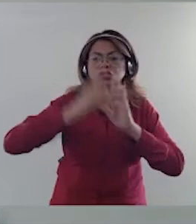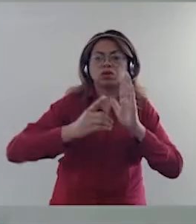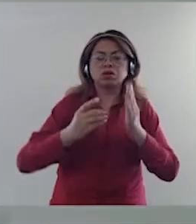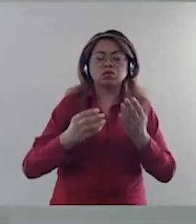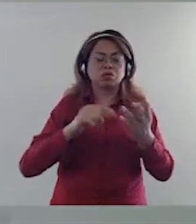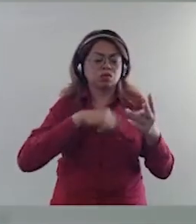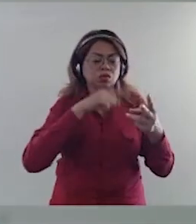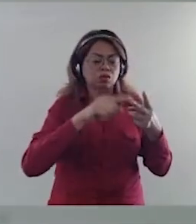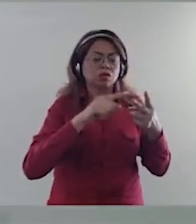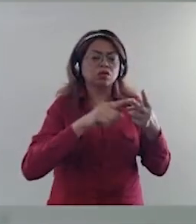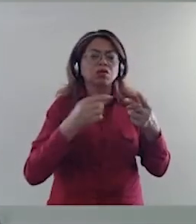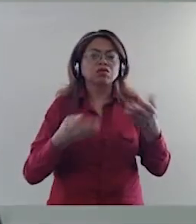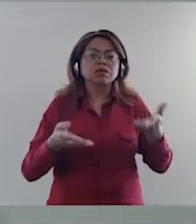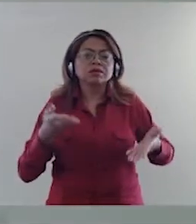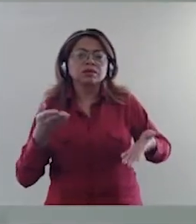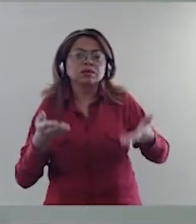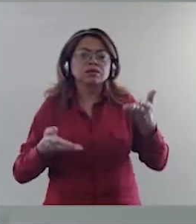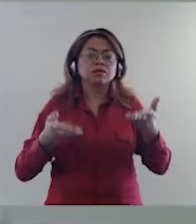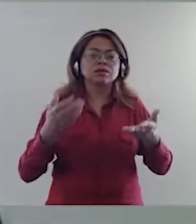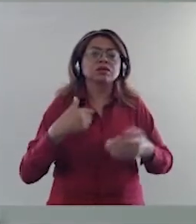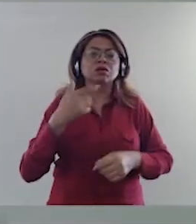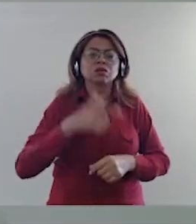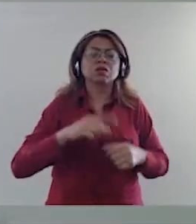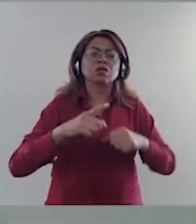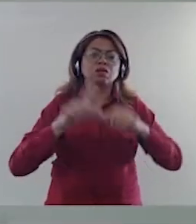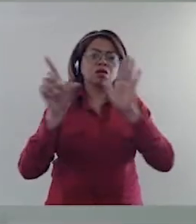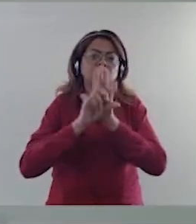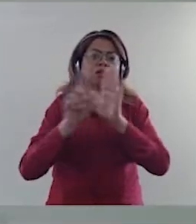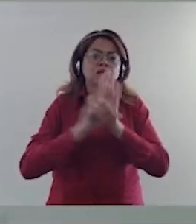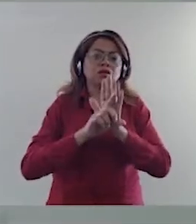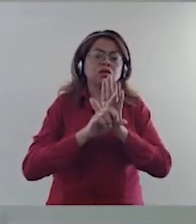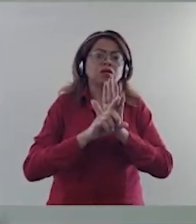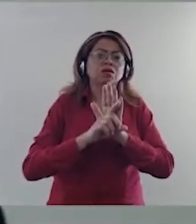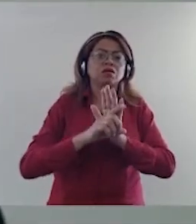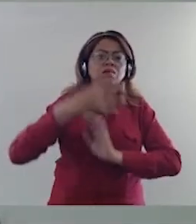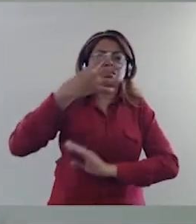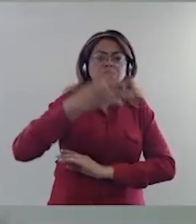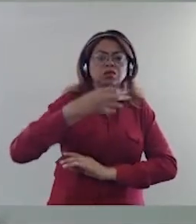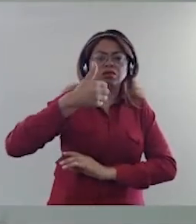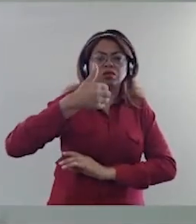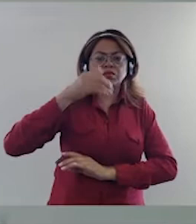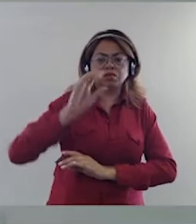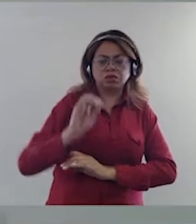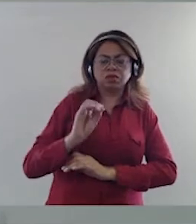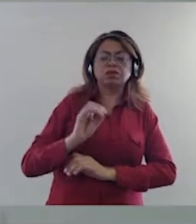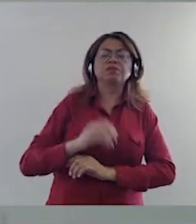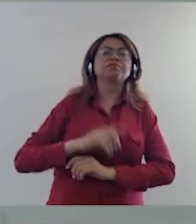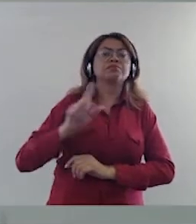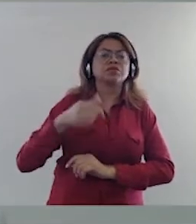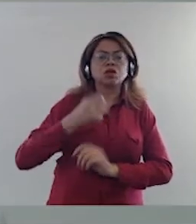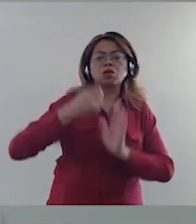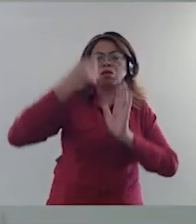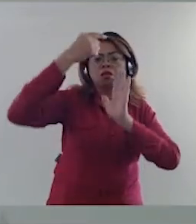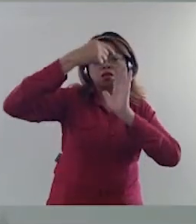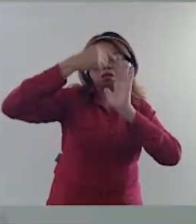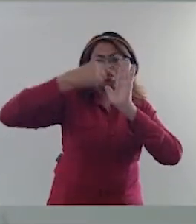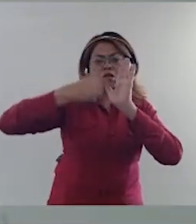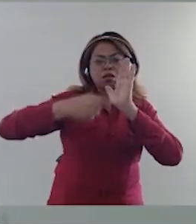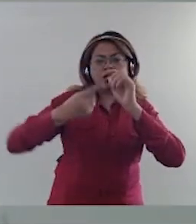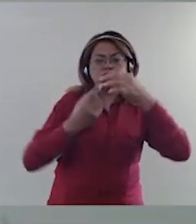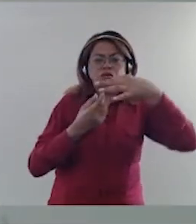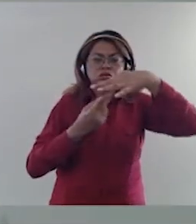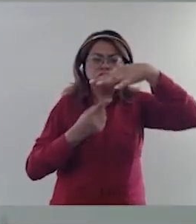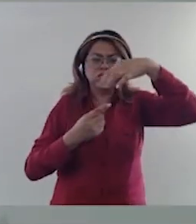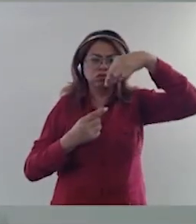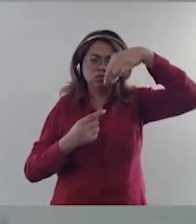Lei 14.010, vou me referir a dois pontos. Ela é longa, aborda vários pontos, e